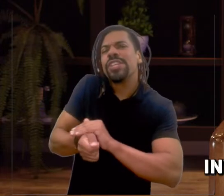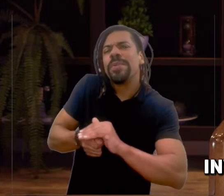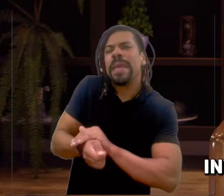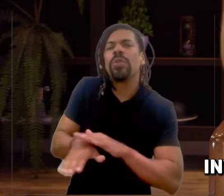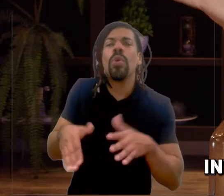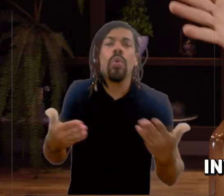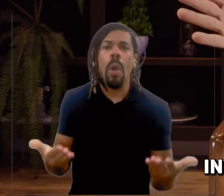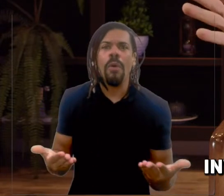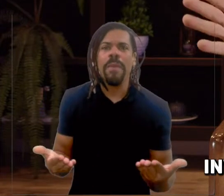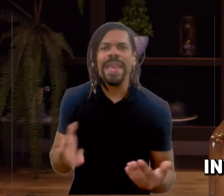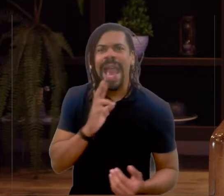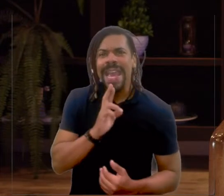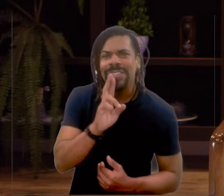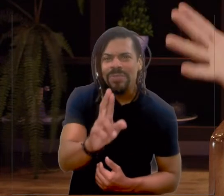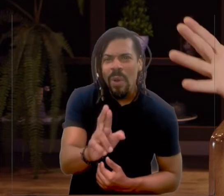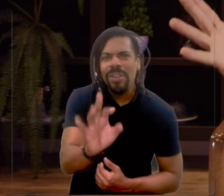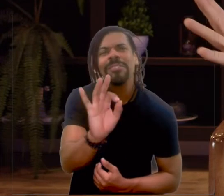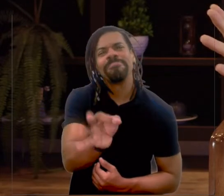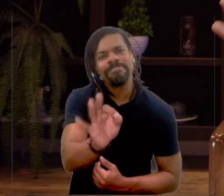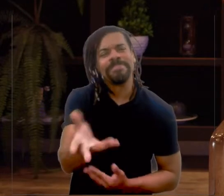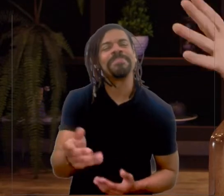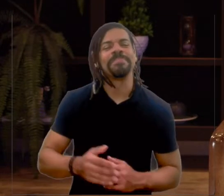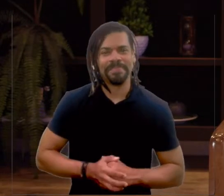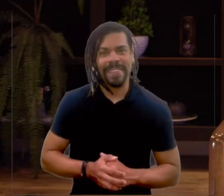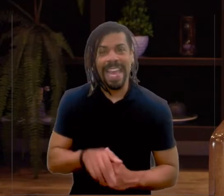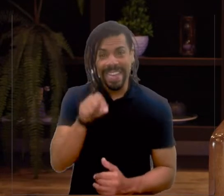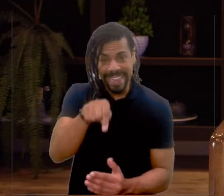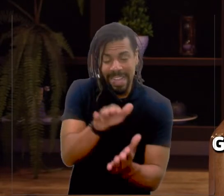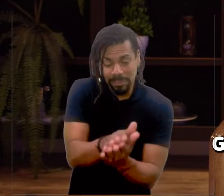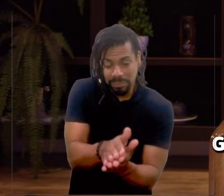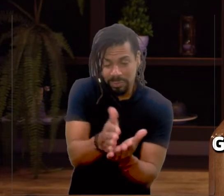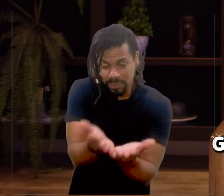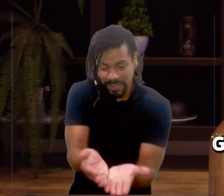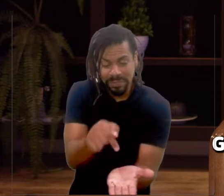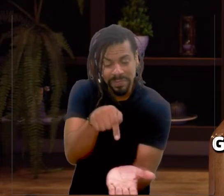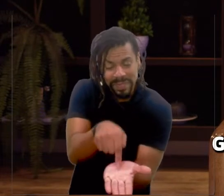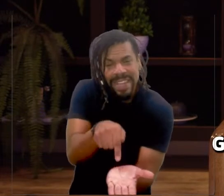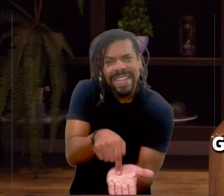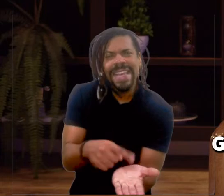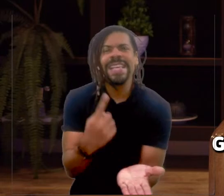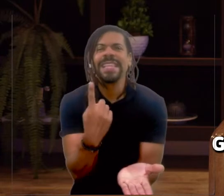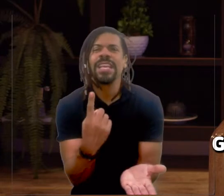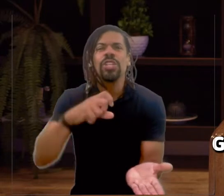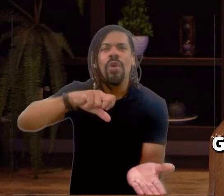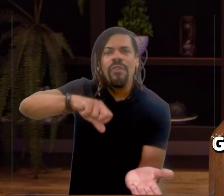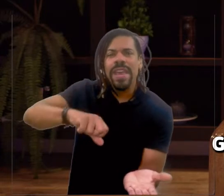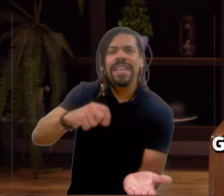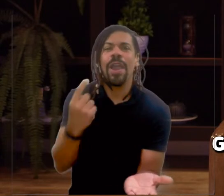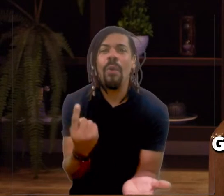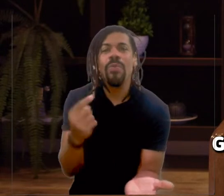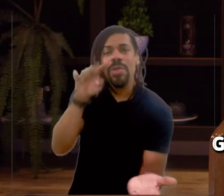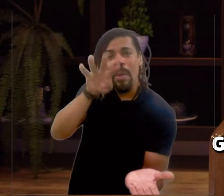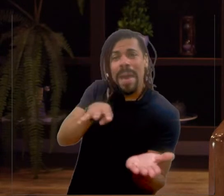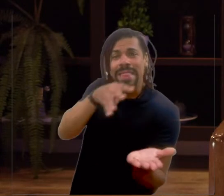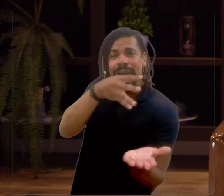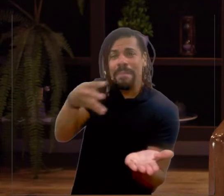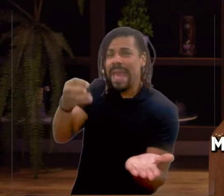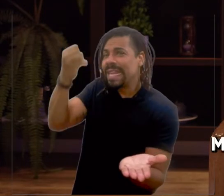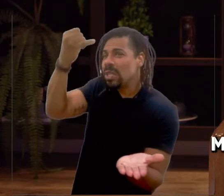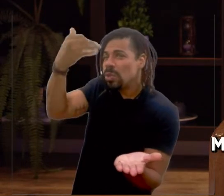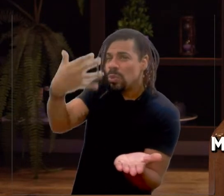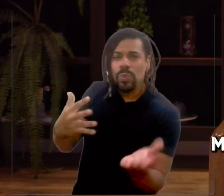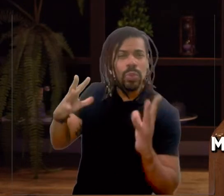quais são os investimentos para cada Horizonte essa resposta que eu quero e essa você não me deu ainda gente tá aqui na página também 191 do livro aqui uma tabela